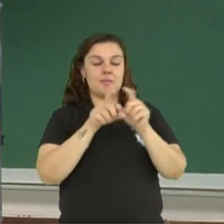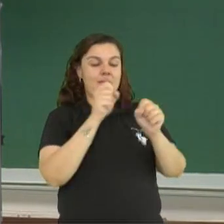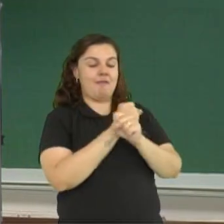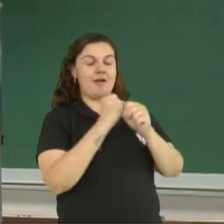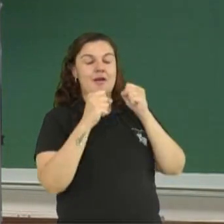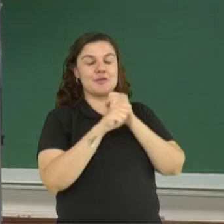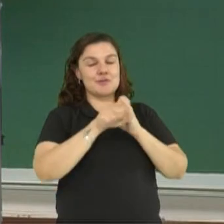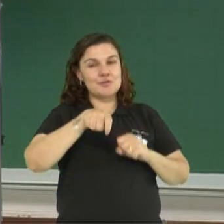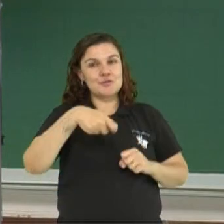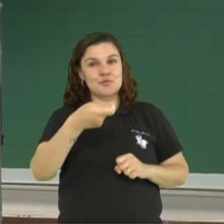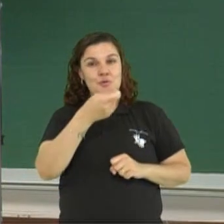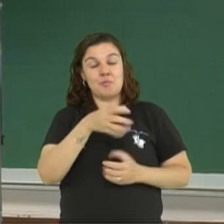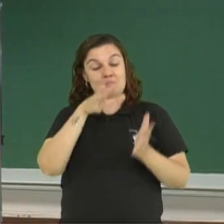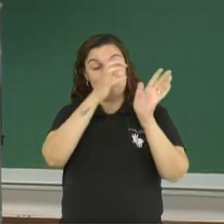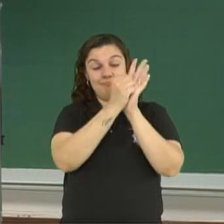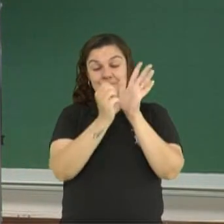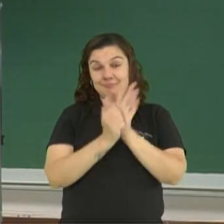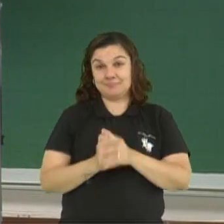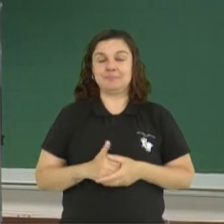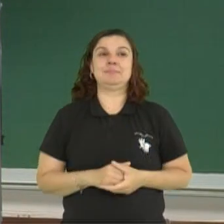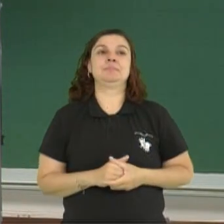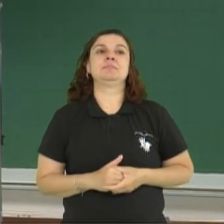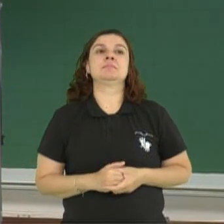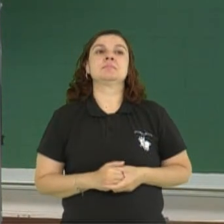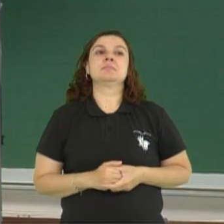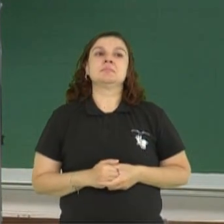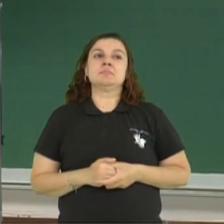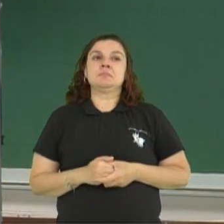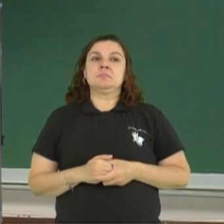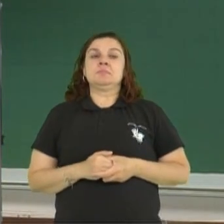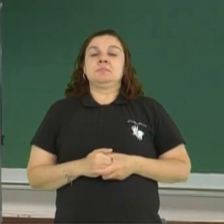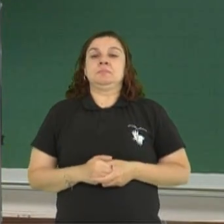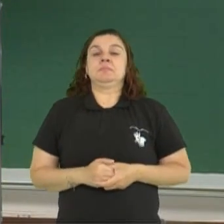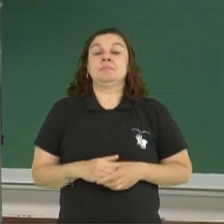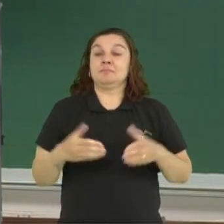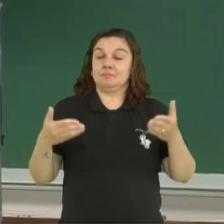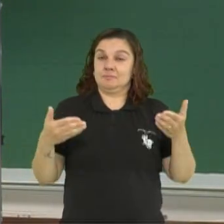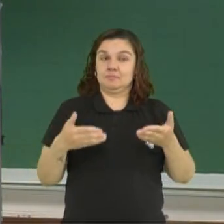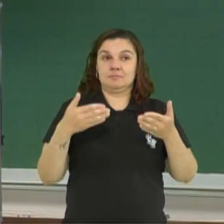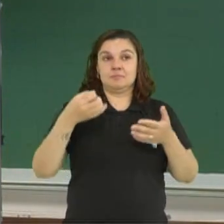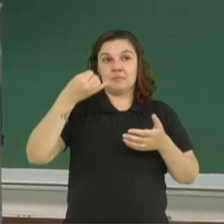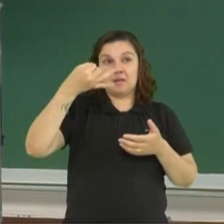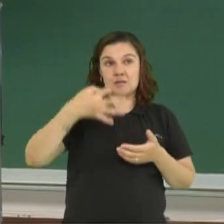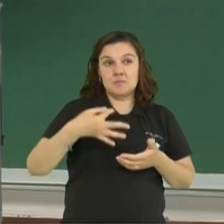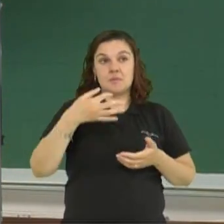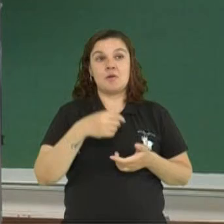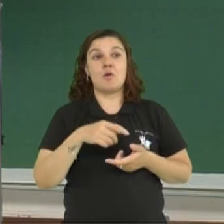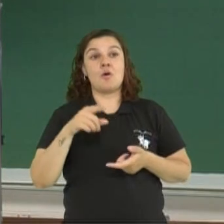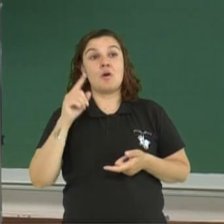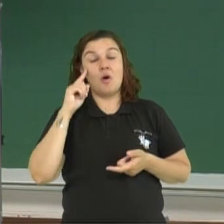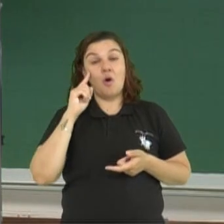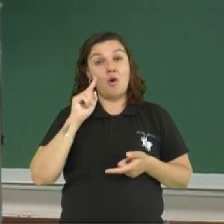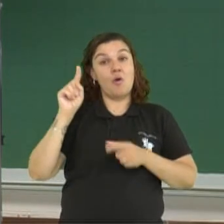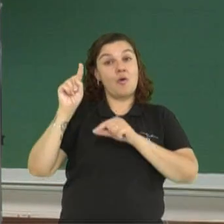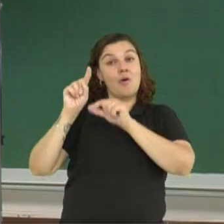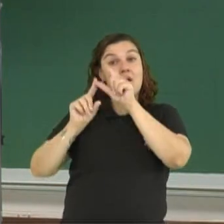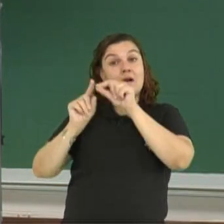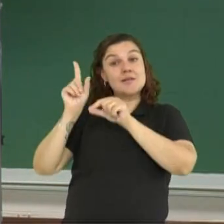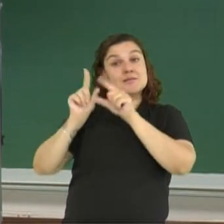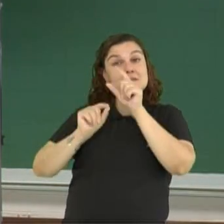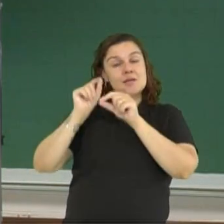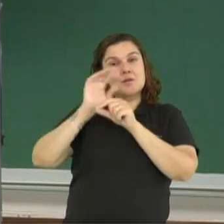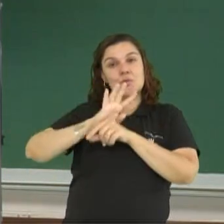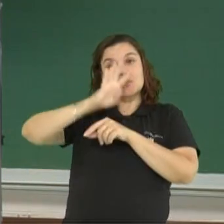sociedade na questão de registro. E nós vemos que nem eu falei sobre Egito, Grécia e Roma. Grécia e Roma eu coloquei